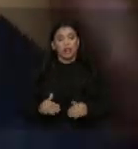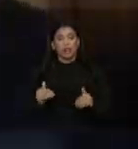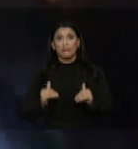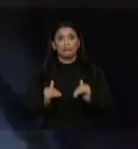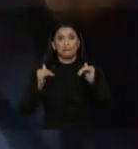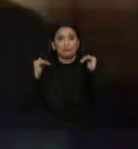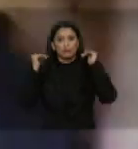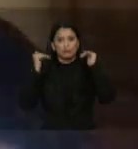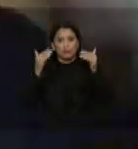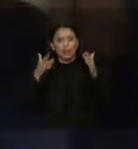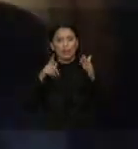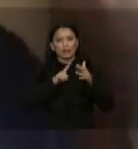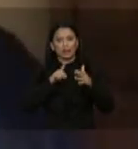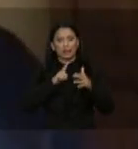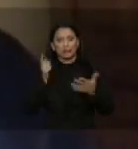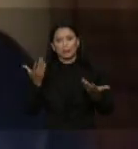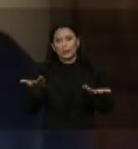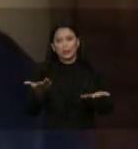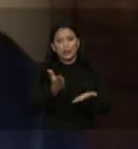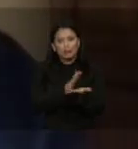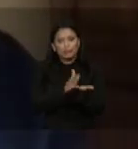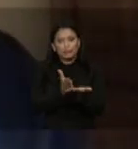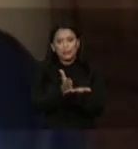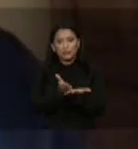avançar uma coluna